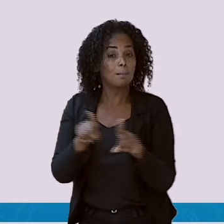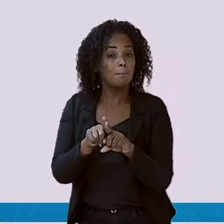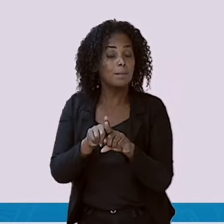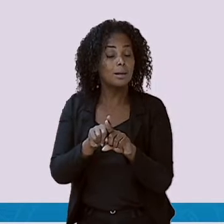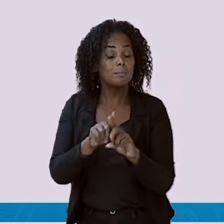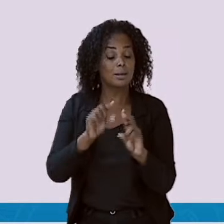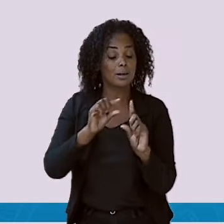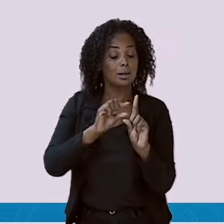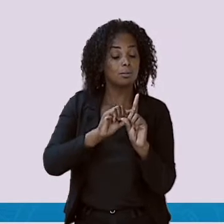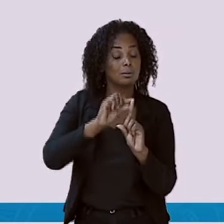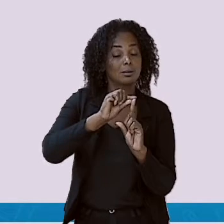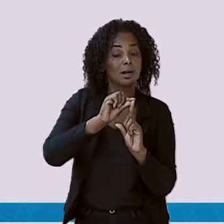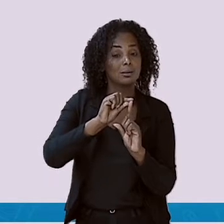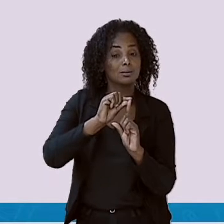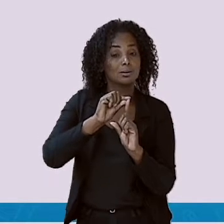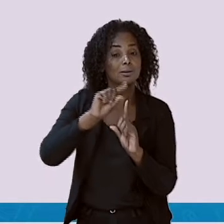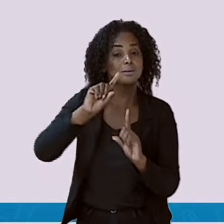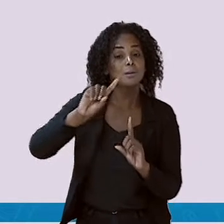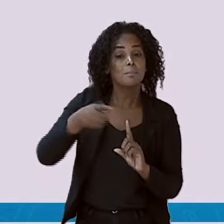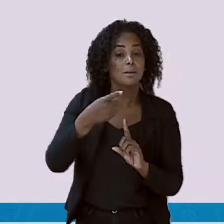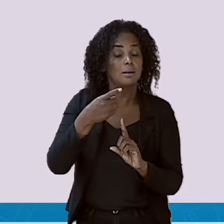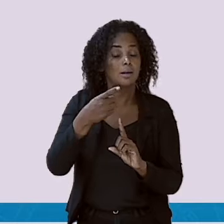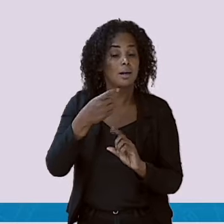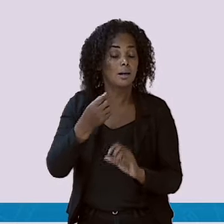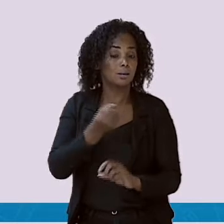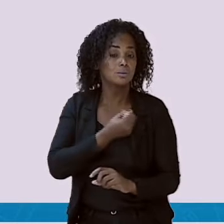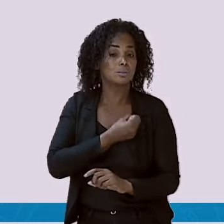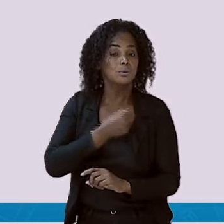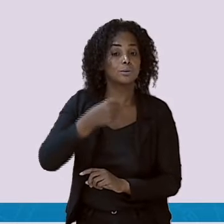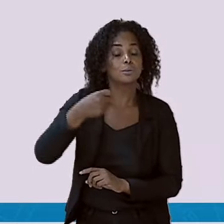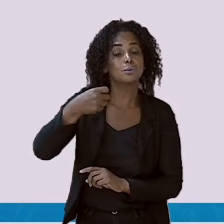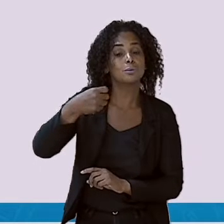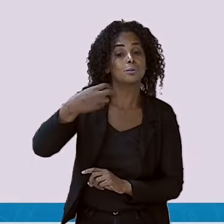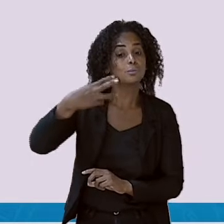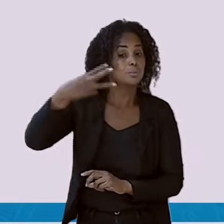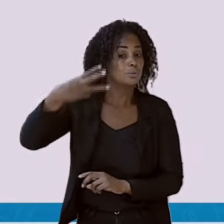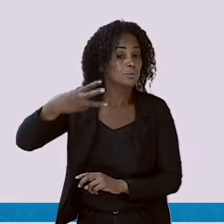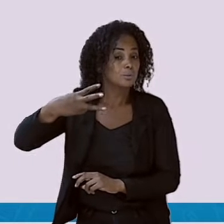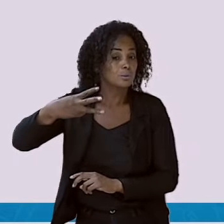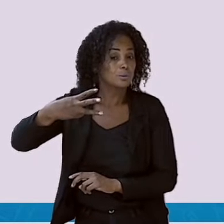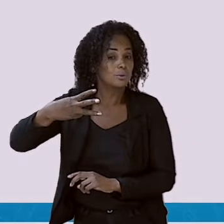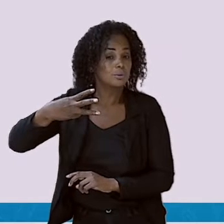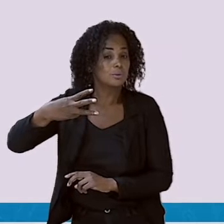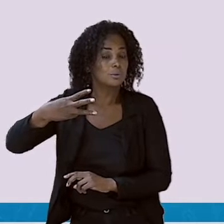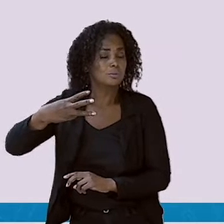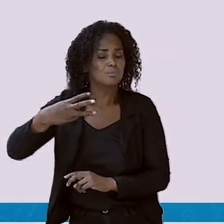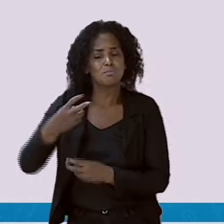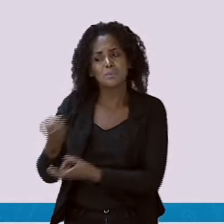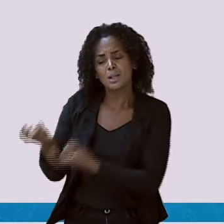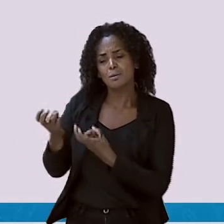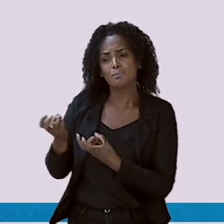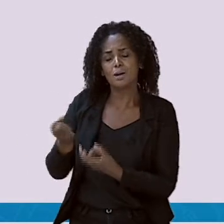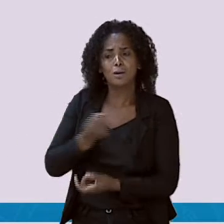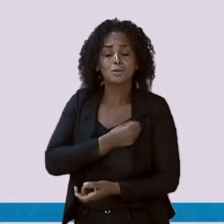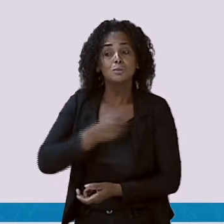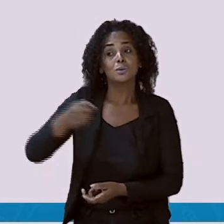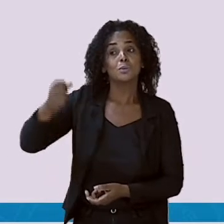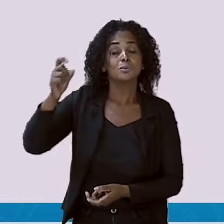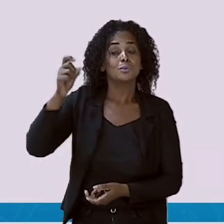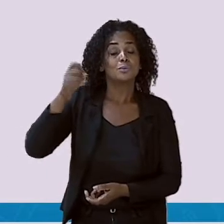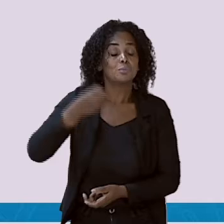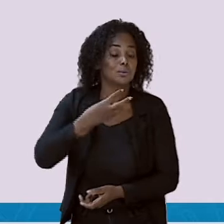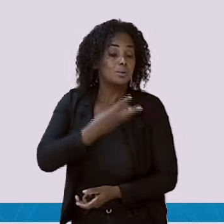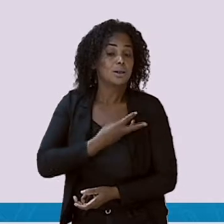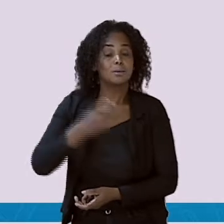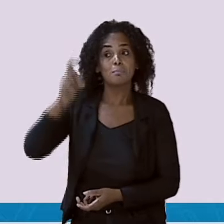Eu vou olhar aqui, o que está à direita do meu número 3. E o que está à direita do meu número 3 é o